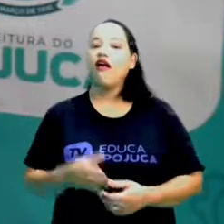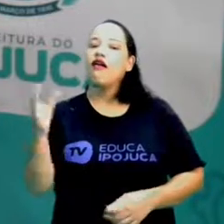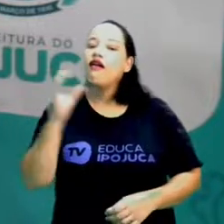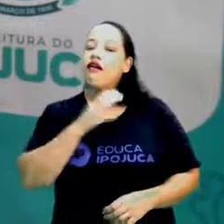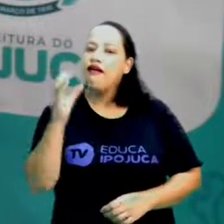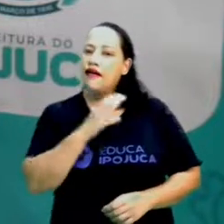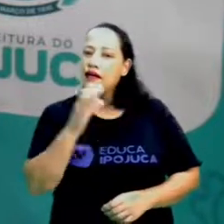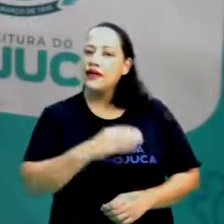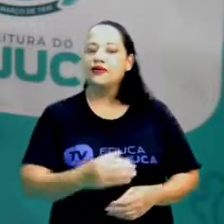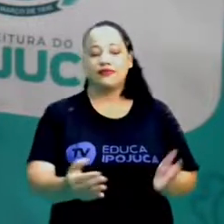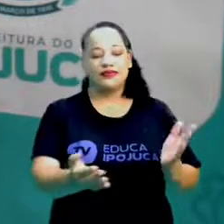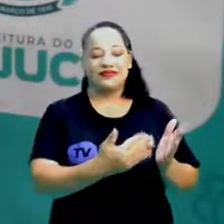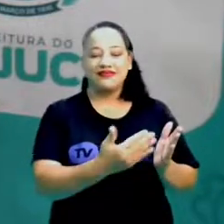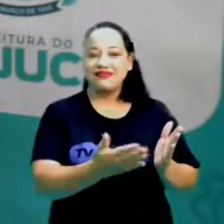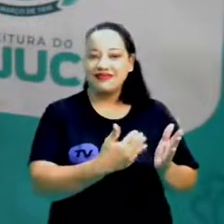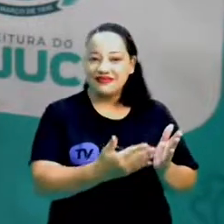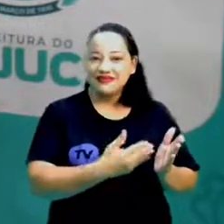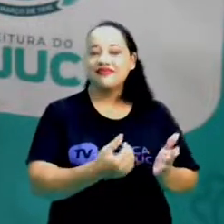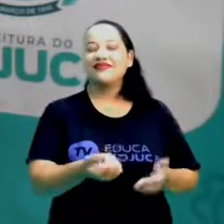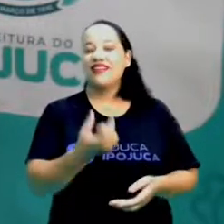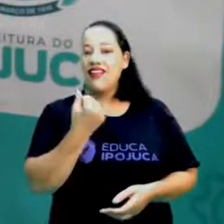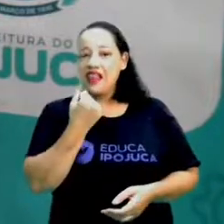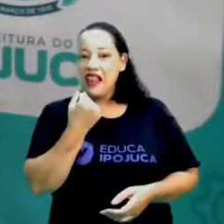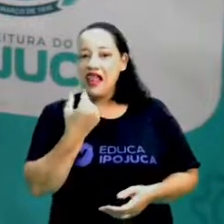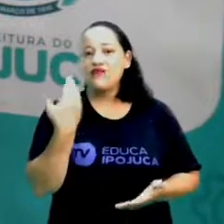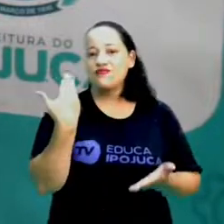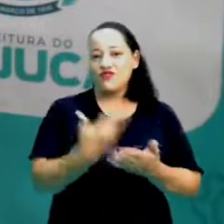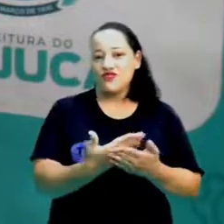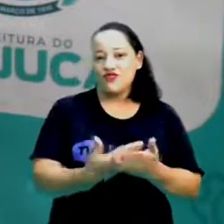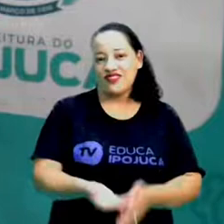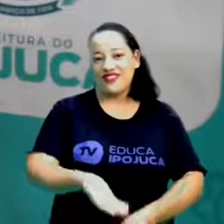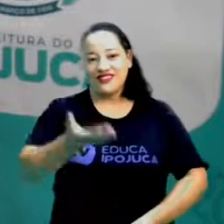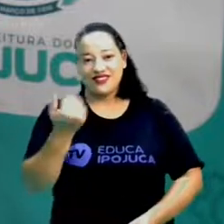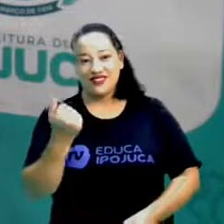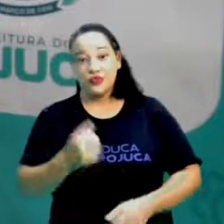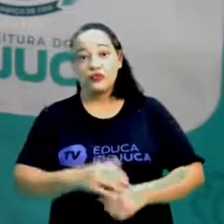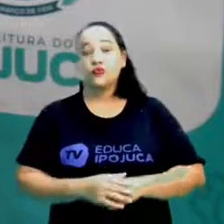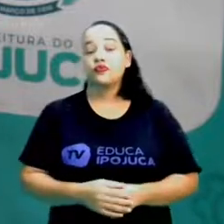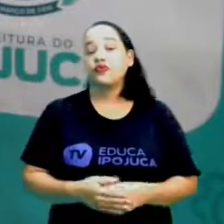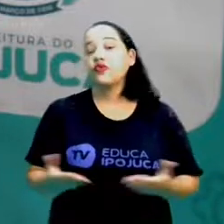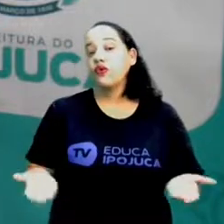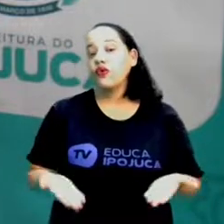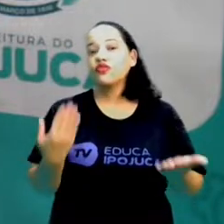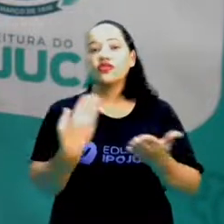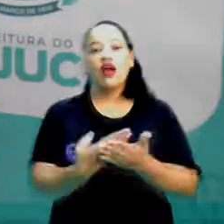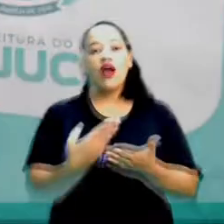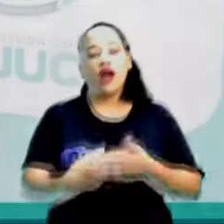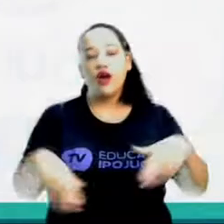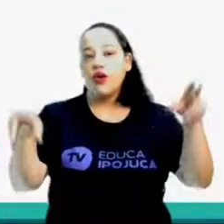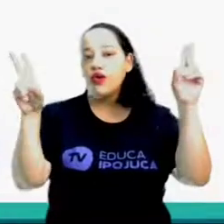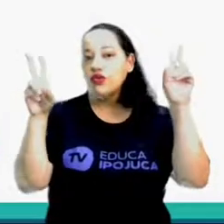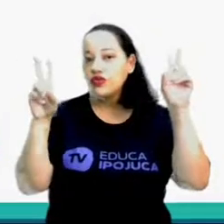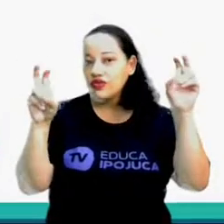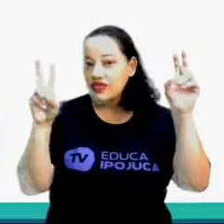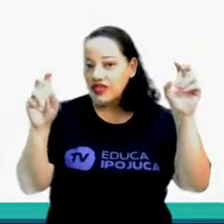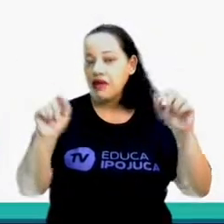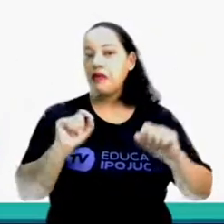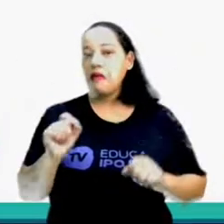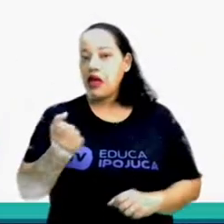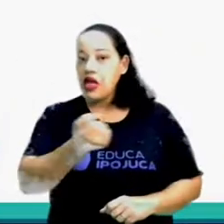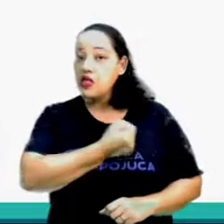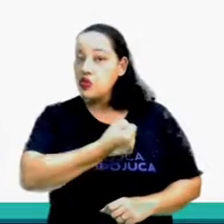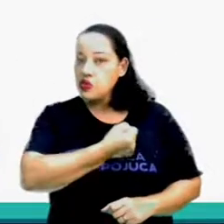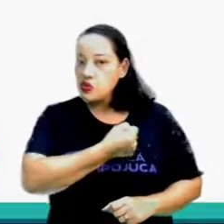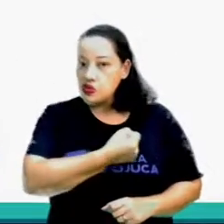perca tempo. Pegue o caderno, o lápis e vamos estudar. A aula de hoje é sobre